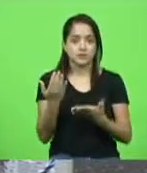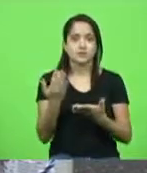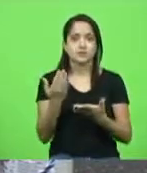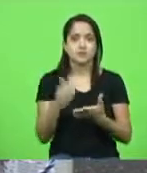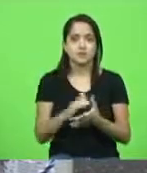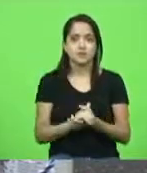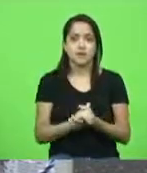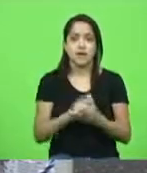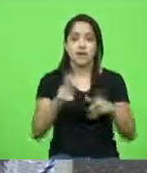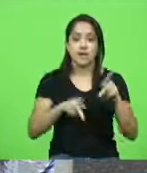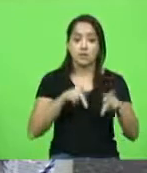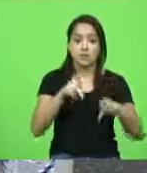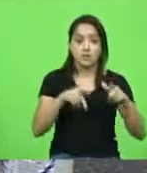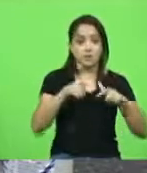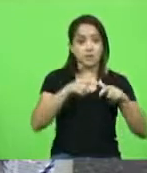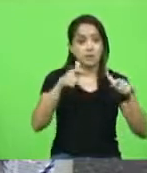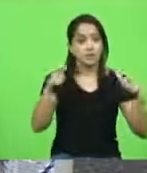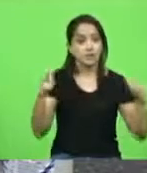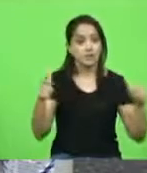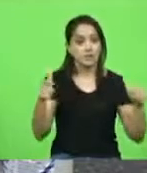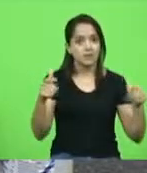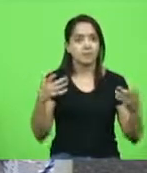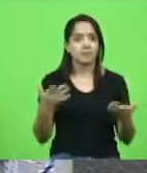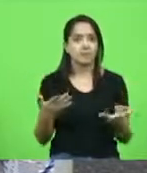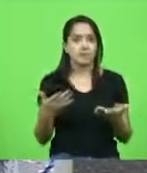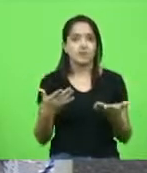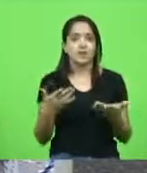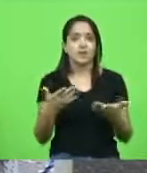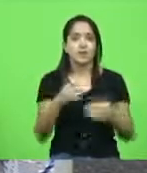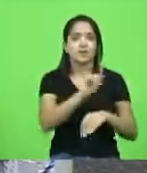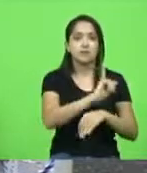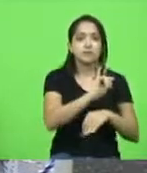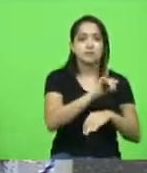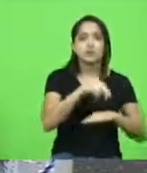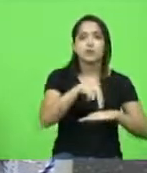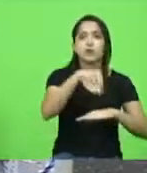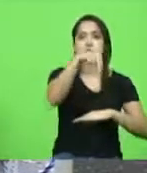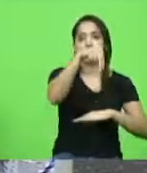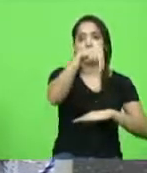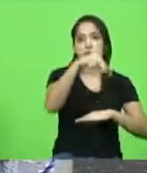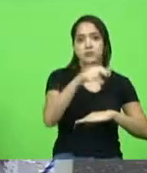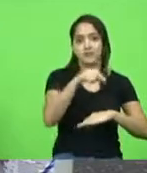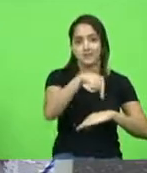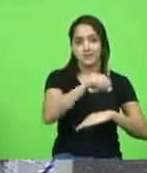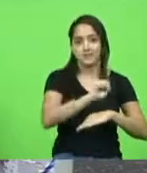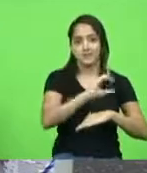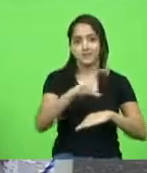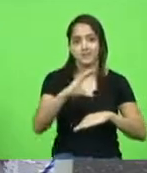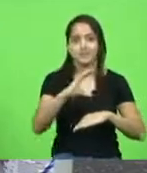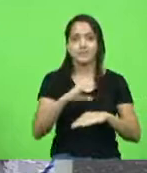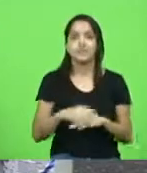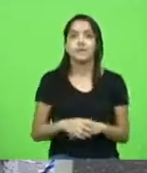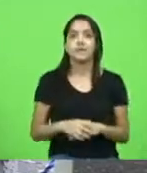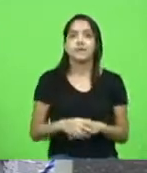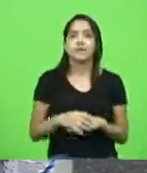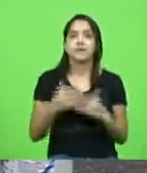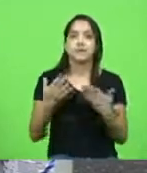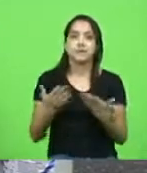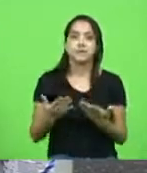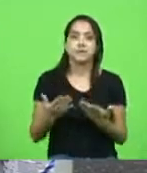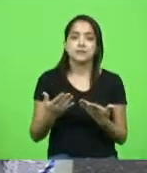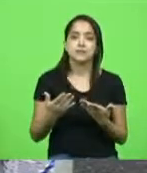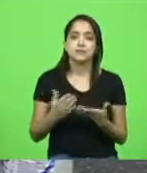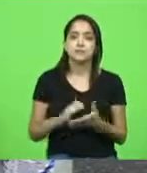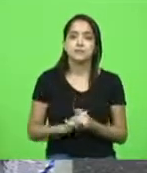populacional maior que é o Vale do Itajaí que é o norte de Santa Catarina é o deputado sopelsa só